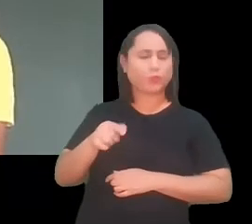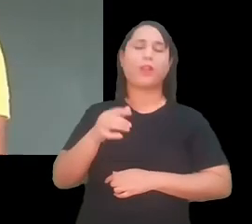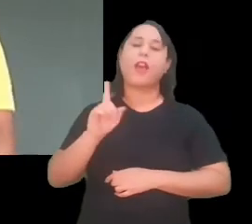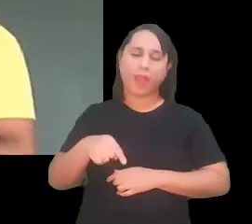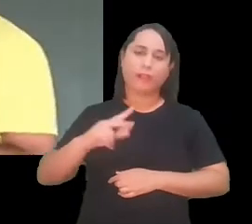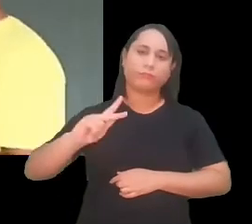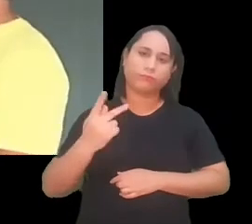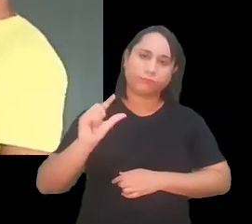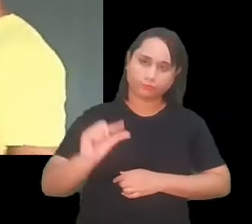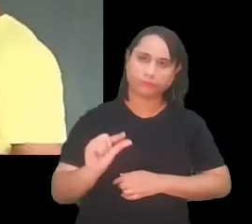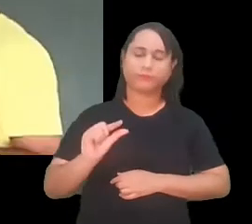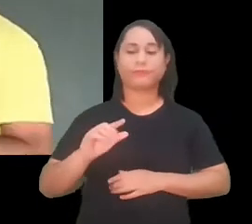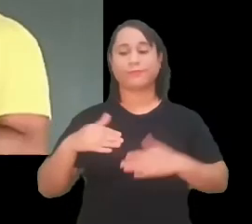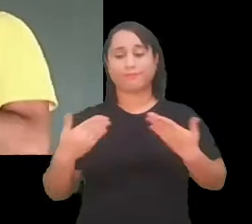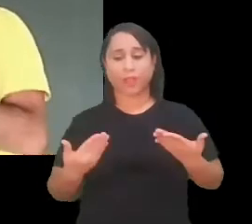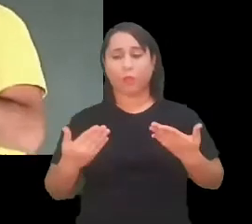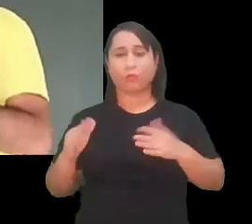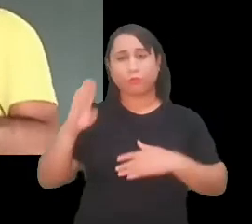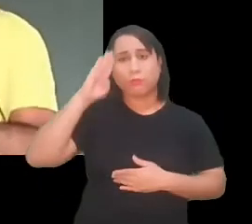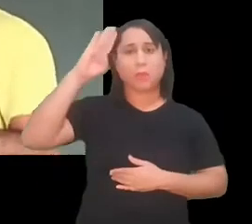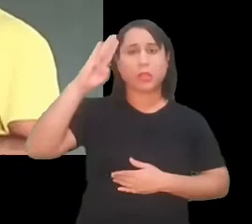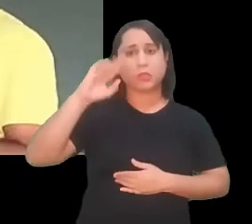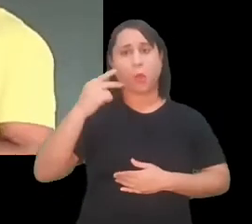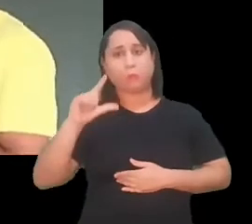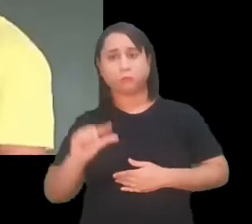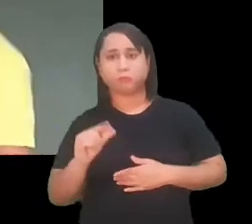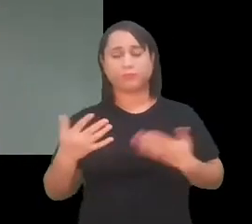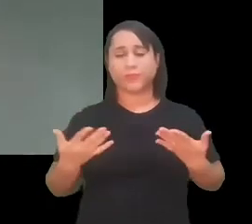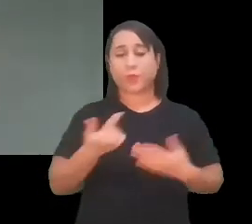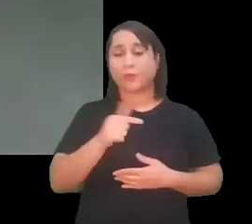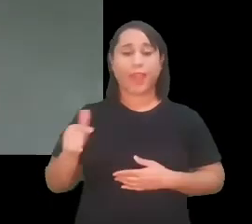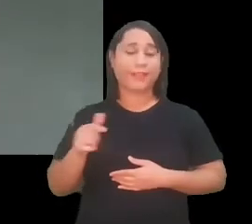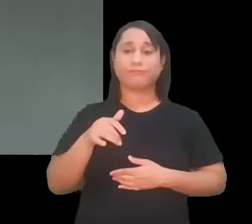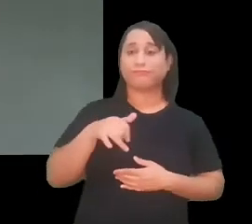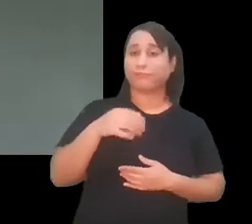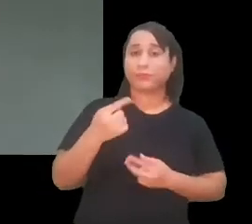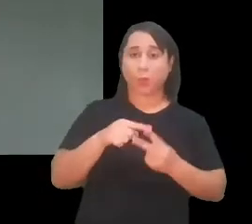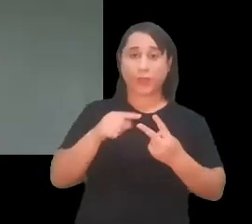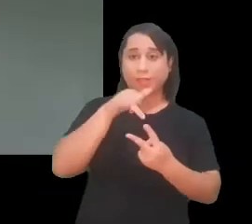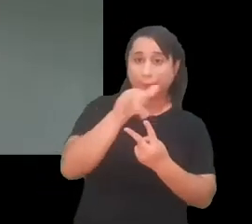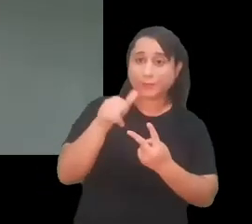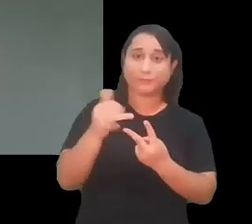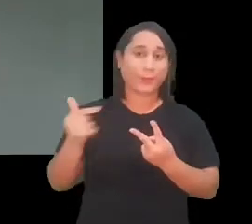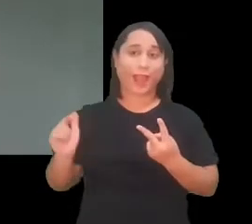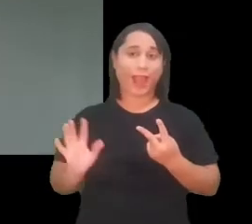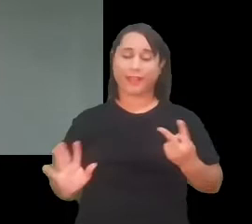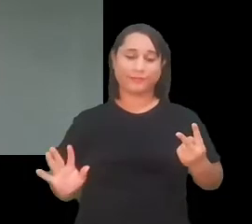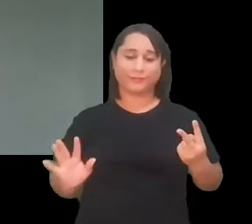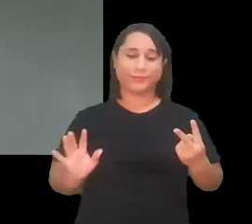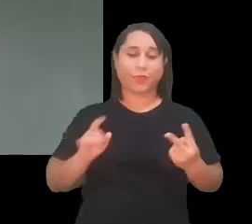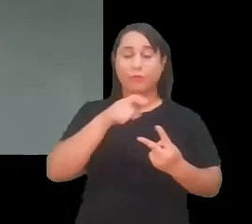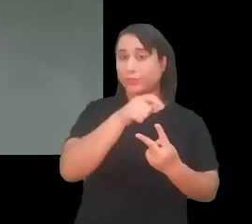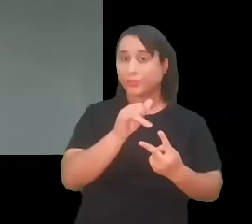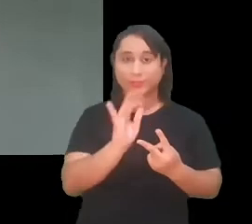tá? A professora, ele é dominante ou recessiva? Aqui não vem ao caso, porque não tem 2 Ys, né? Então você tem um Y, se tiver o